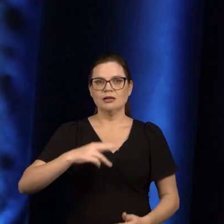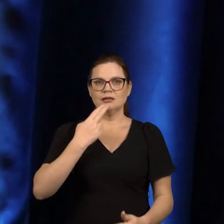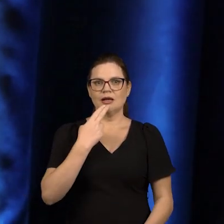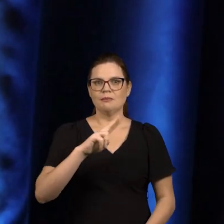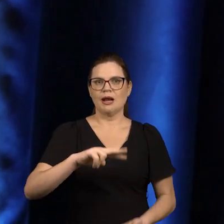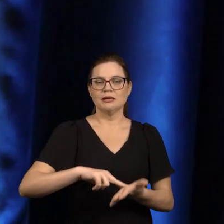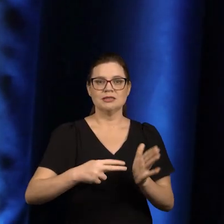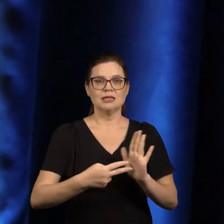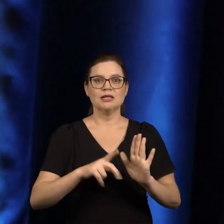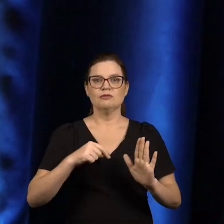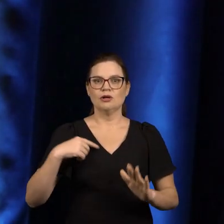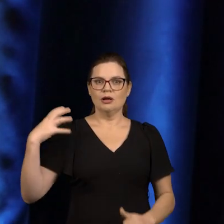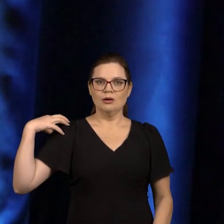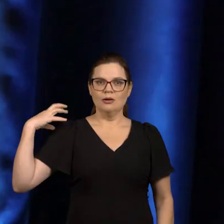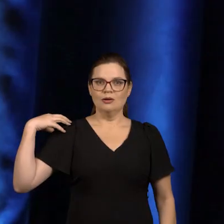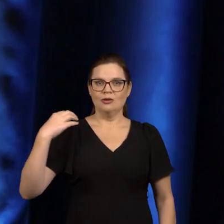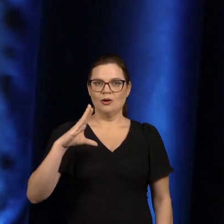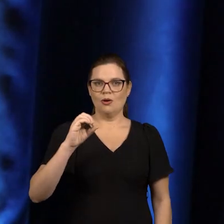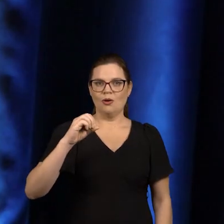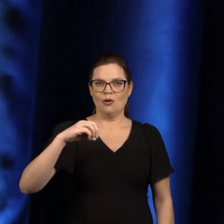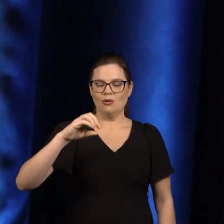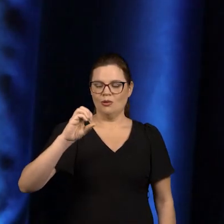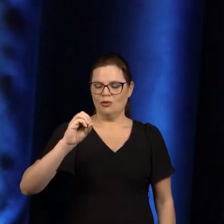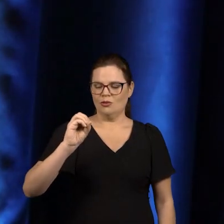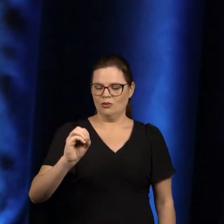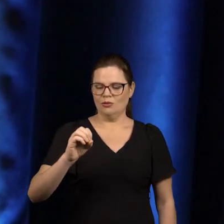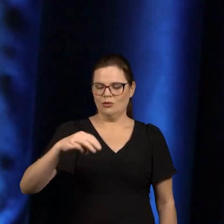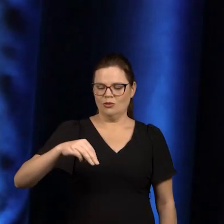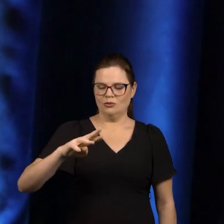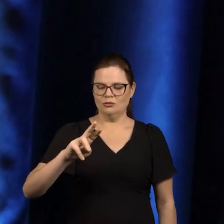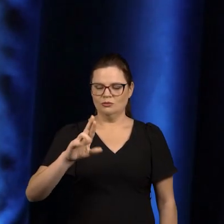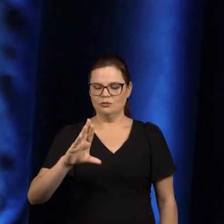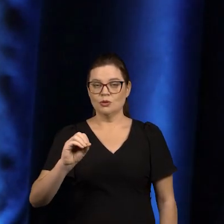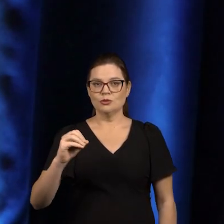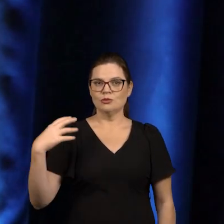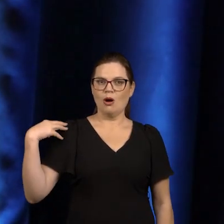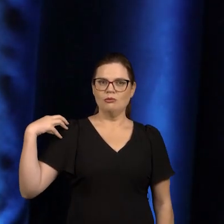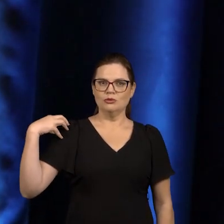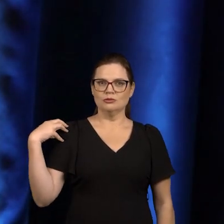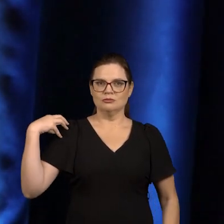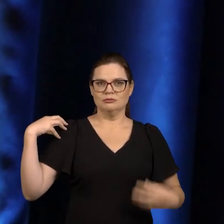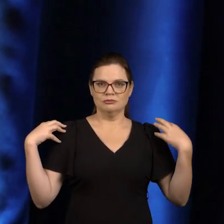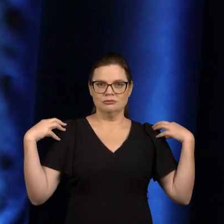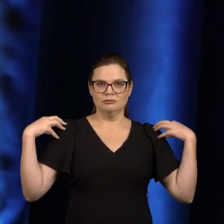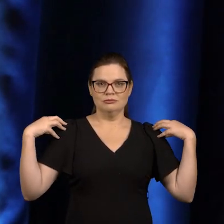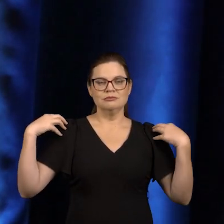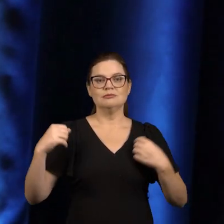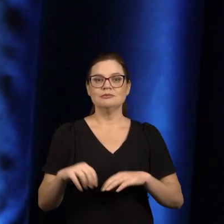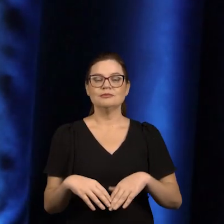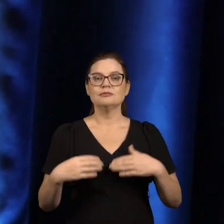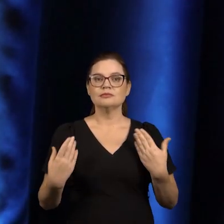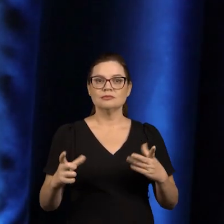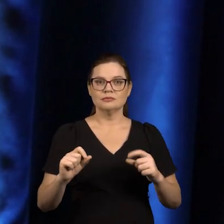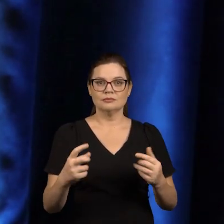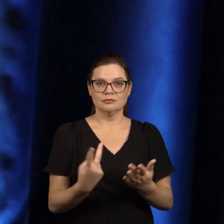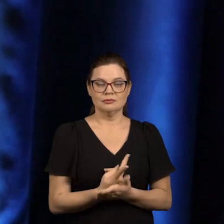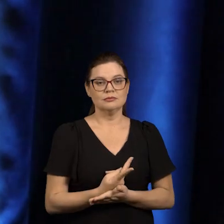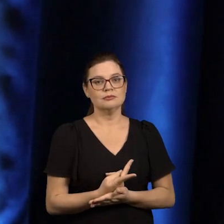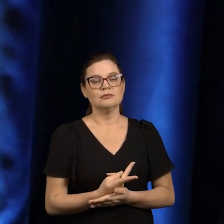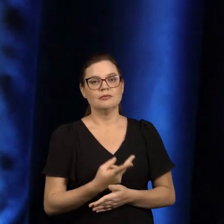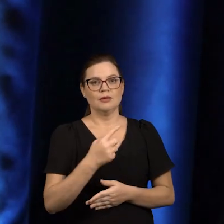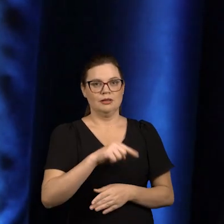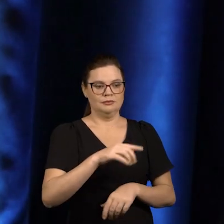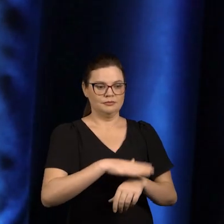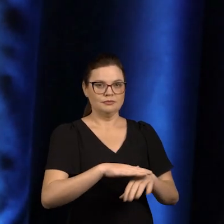ombro. Então, quer dizer, ali, quando ele edifica o altar, nessa expressão